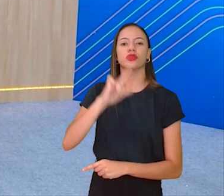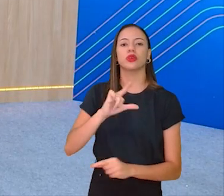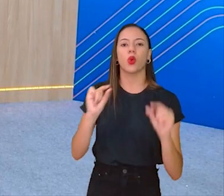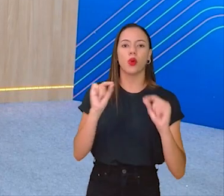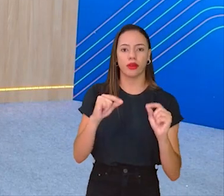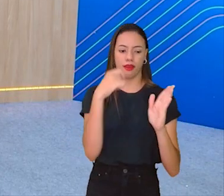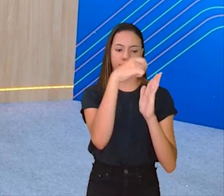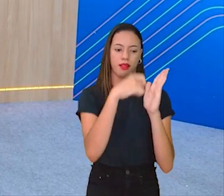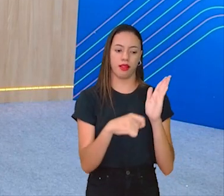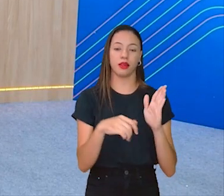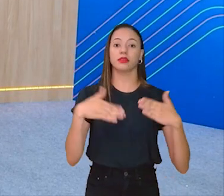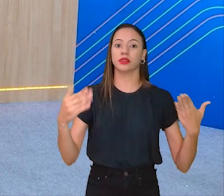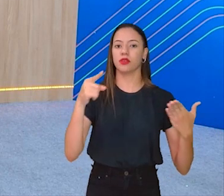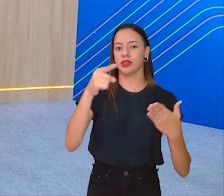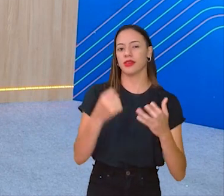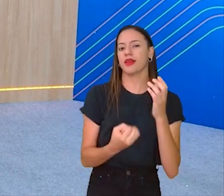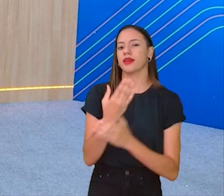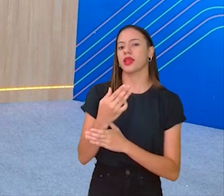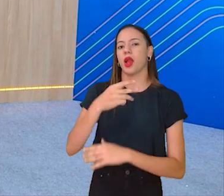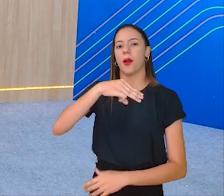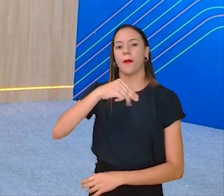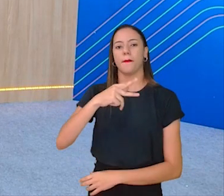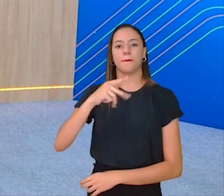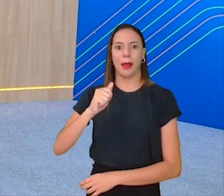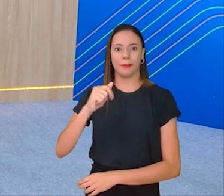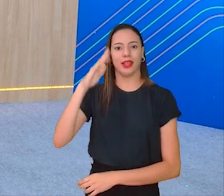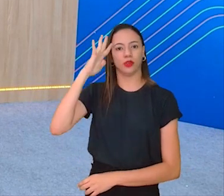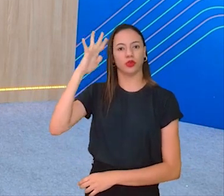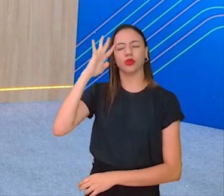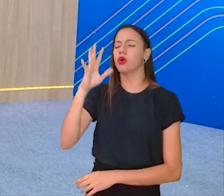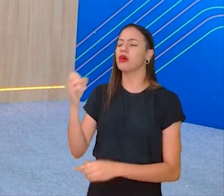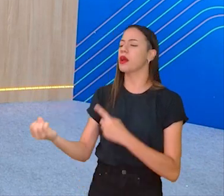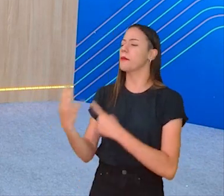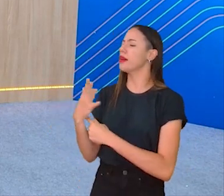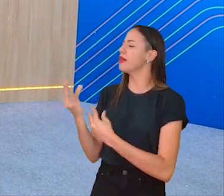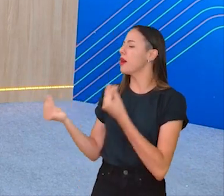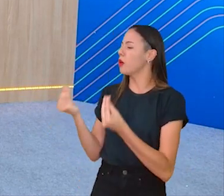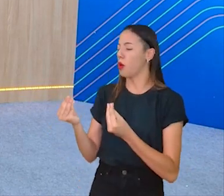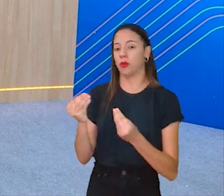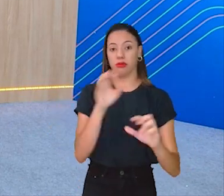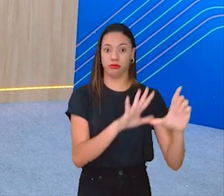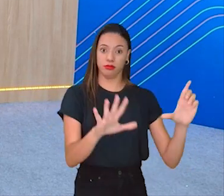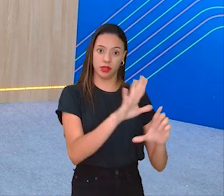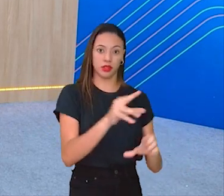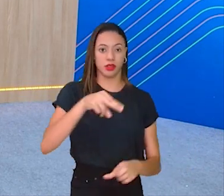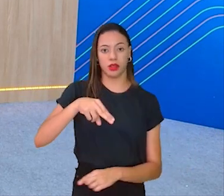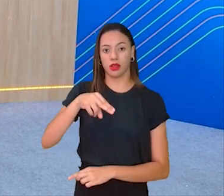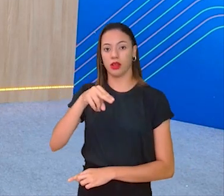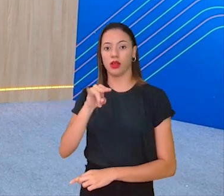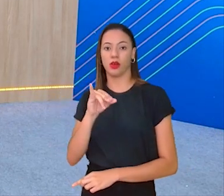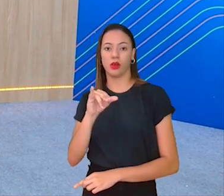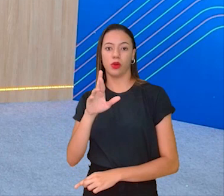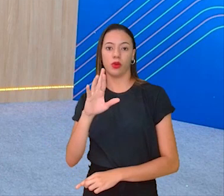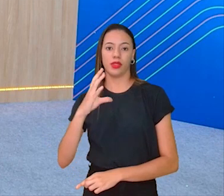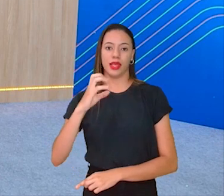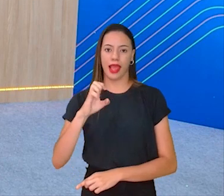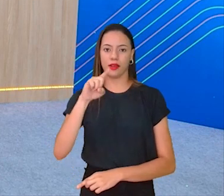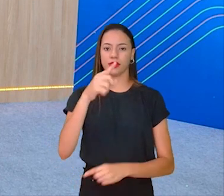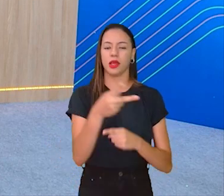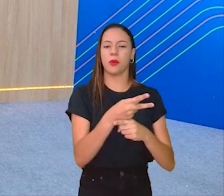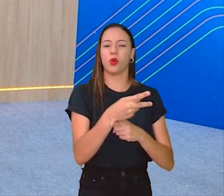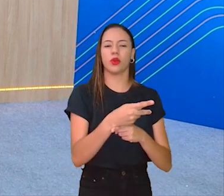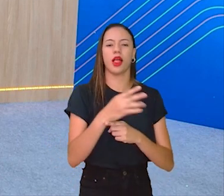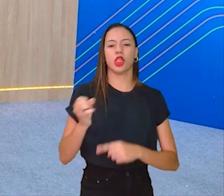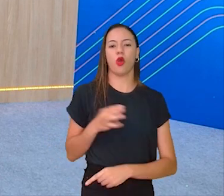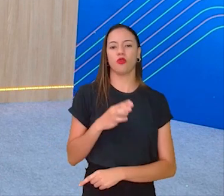esse mapa dos sonhos e como é que mandam pra gente? Manda pra gente através da plataforma da Unirec, né? Procura lá novos componentes, a pasta de projeto